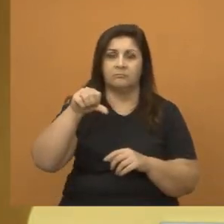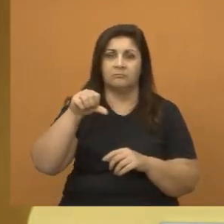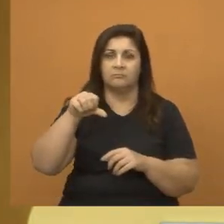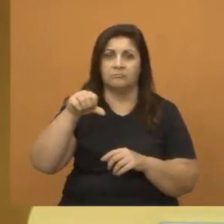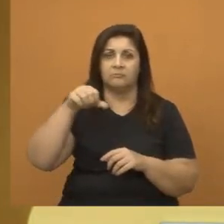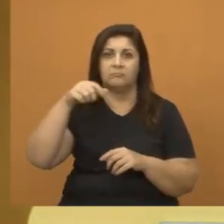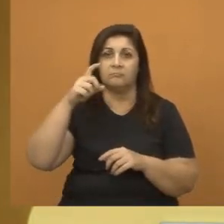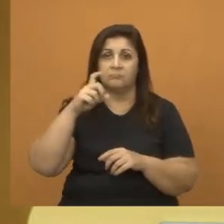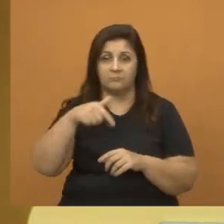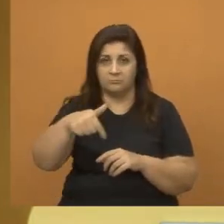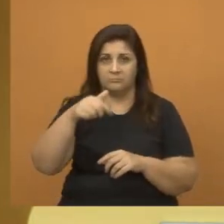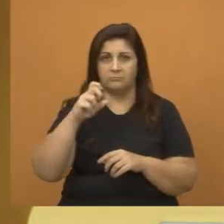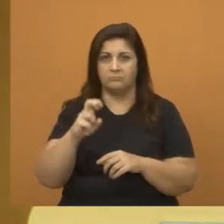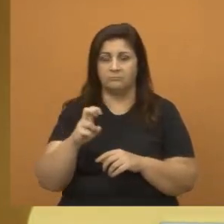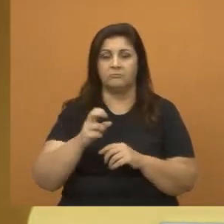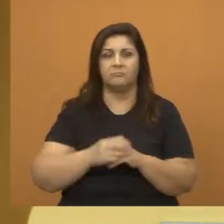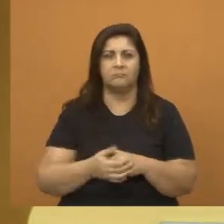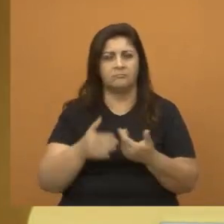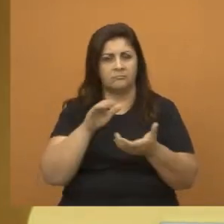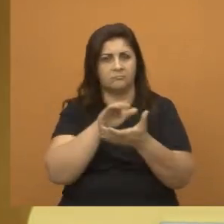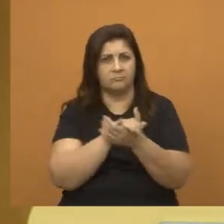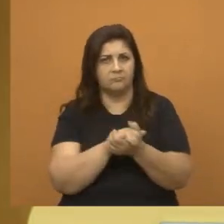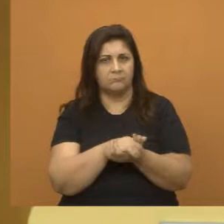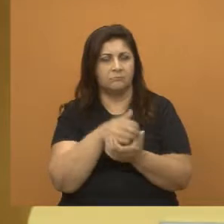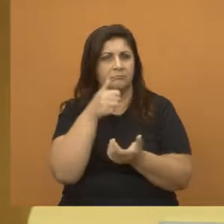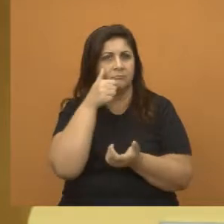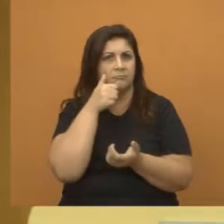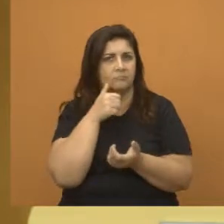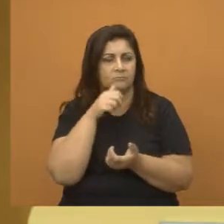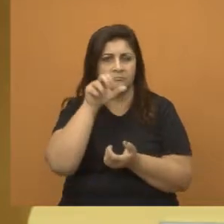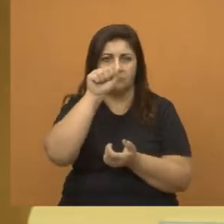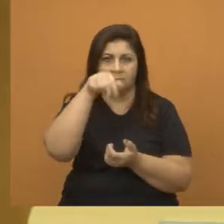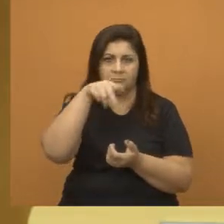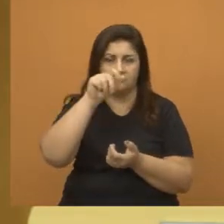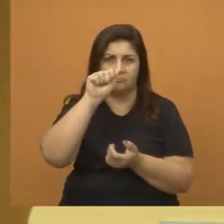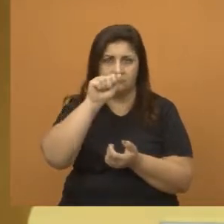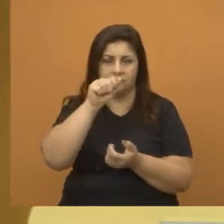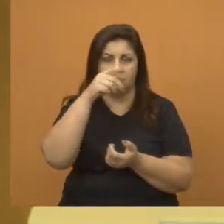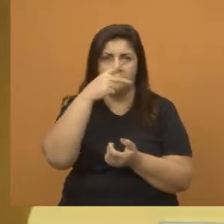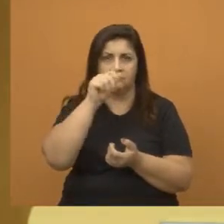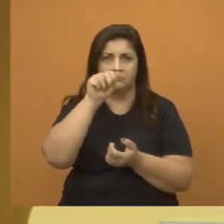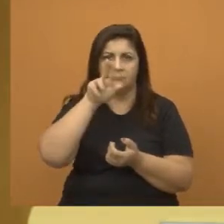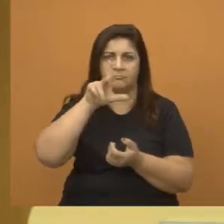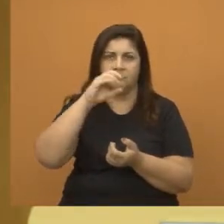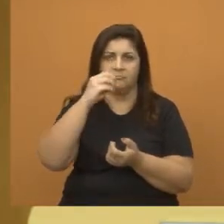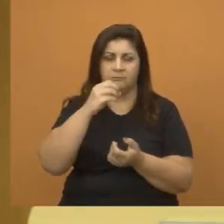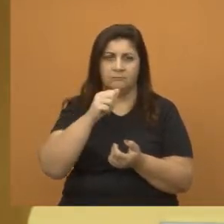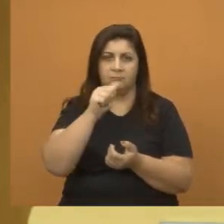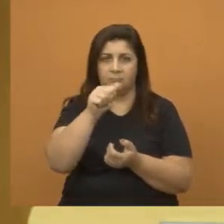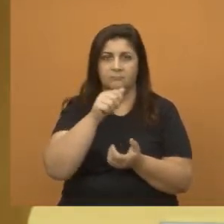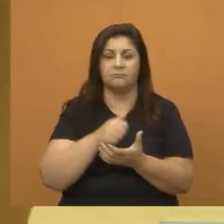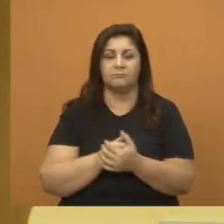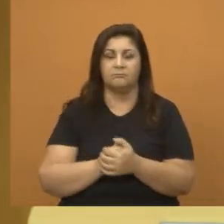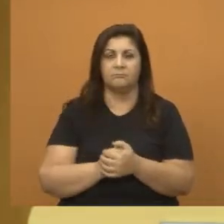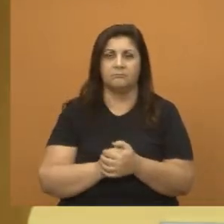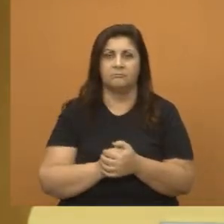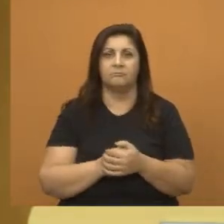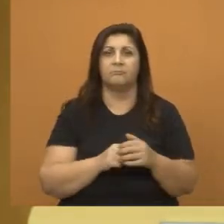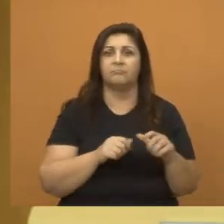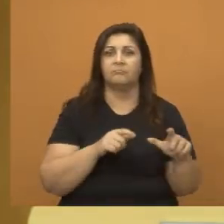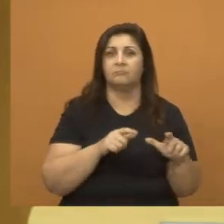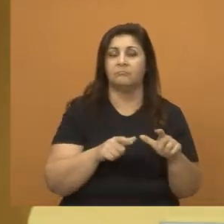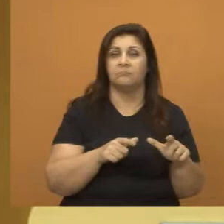42 anos de idade é casado com a senhora ana paula nunes da silva unidades militares em que serviu